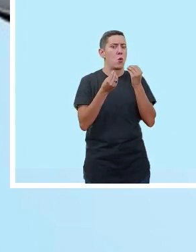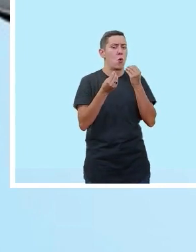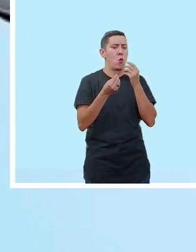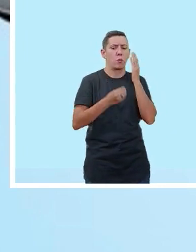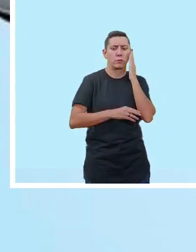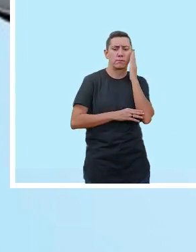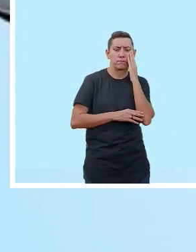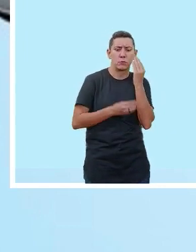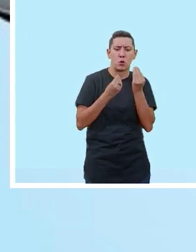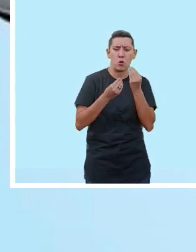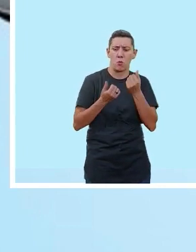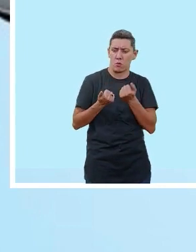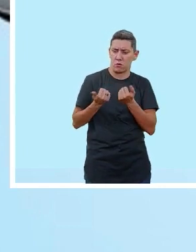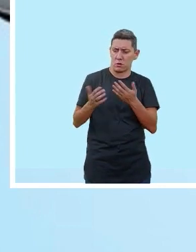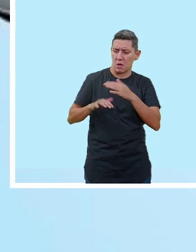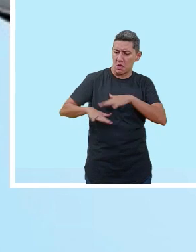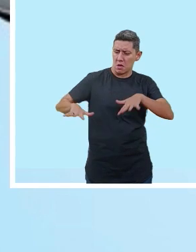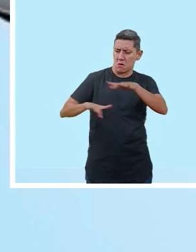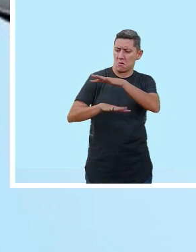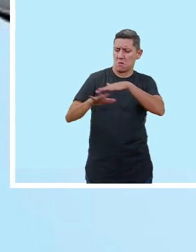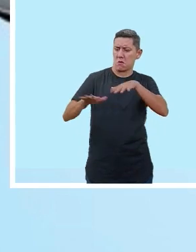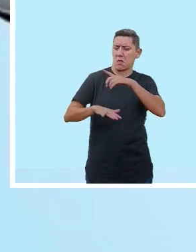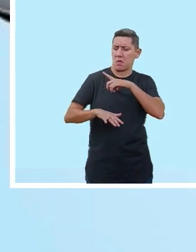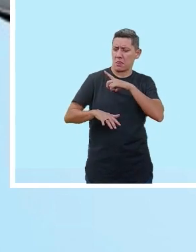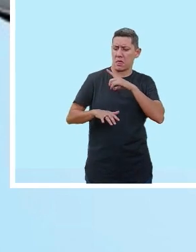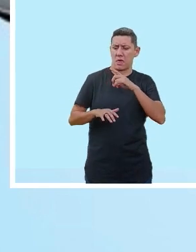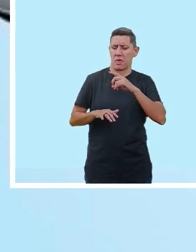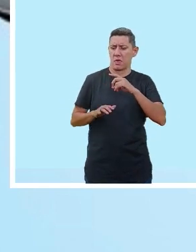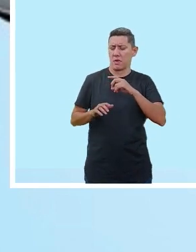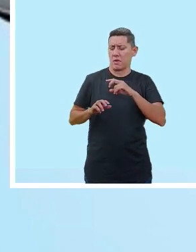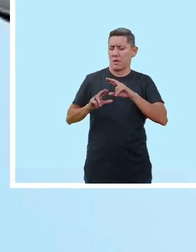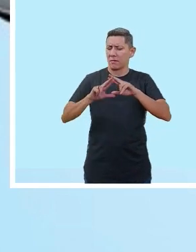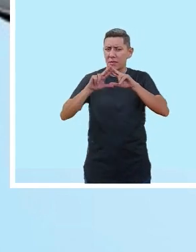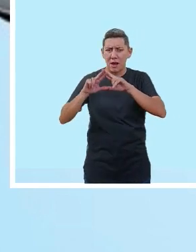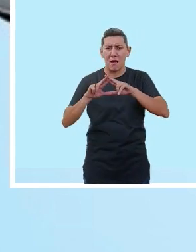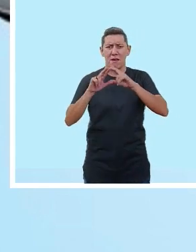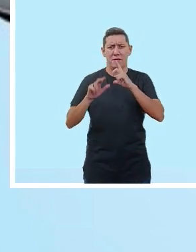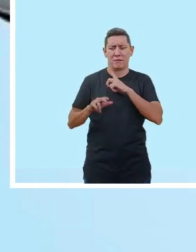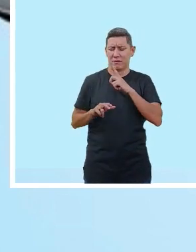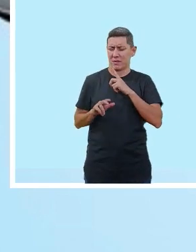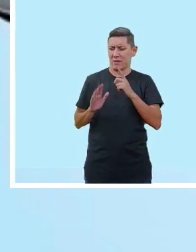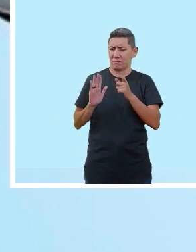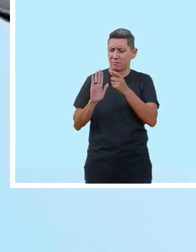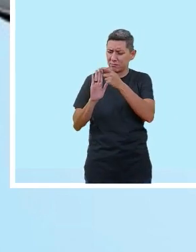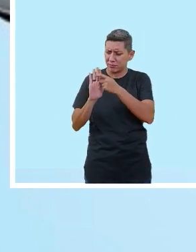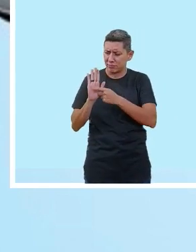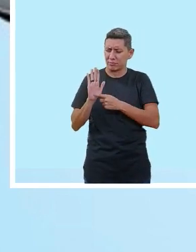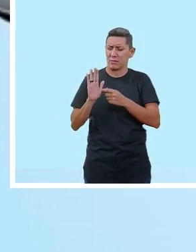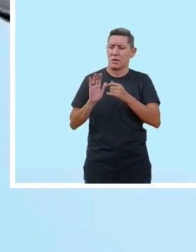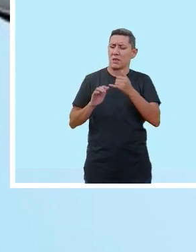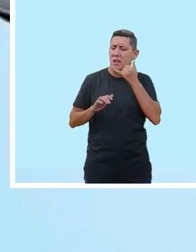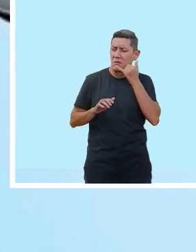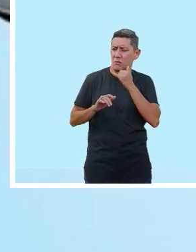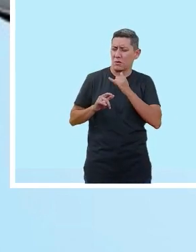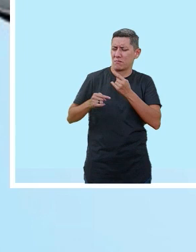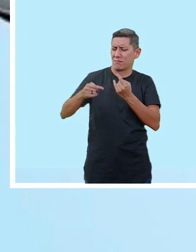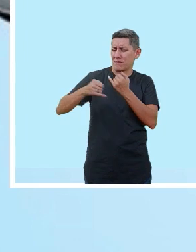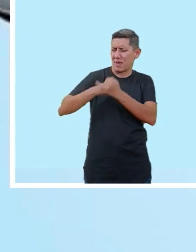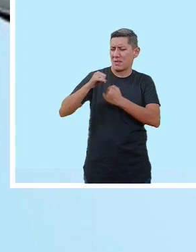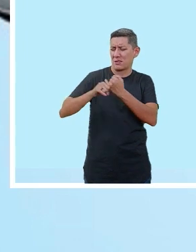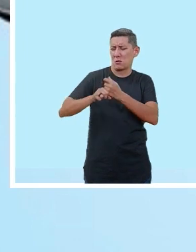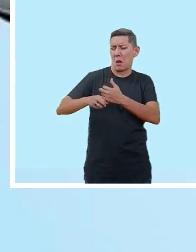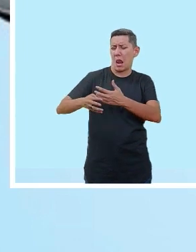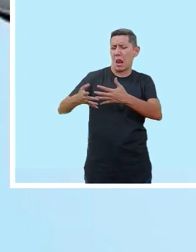você fornecer serviços de cloud, conectividade, redes e infraestrutura, você também tem que se preocupar com a forma como